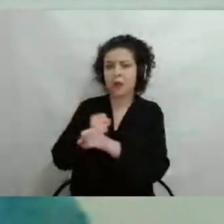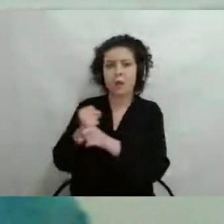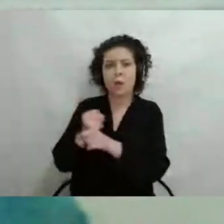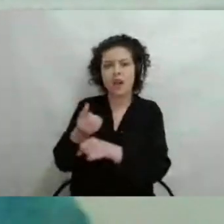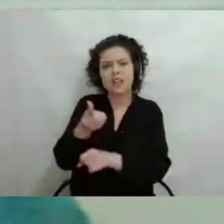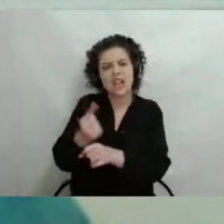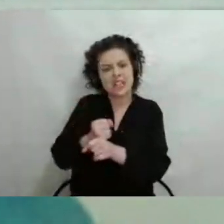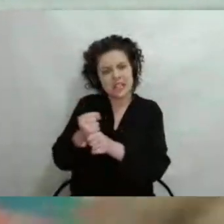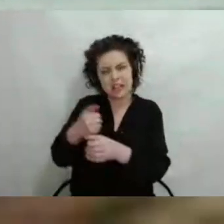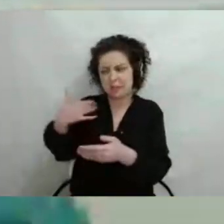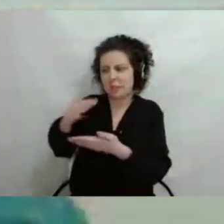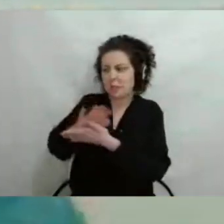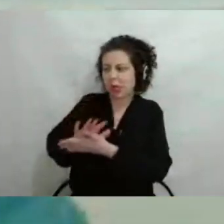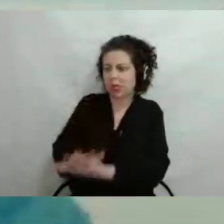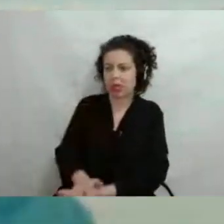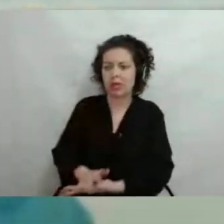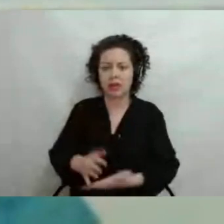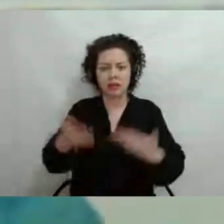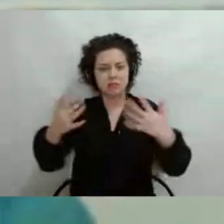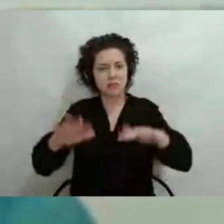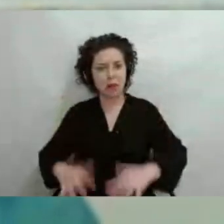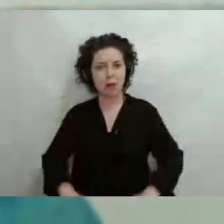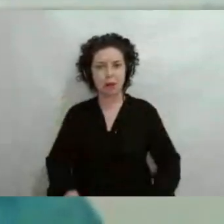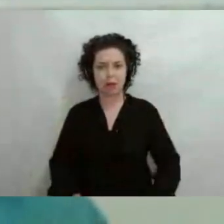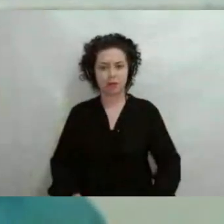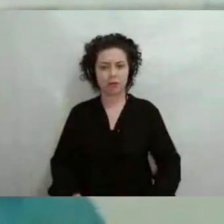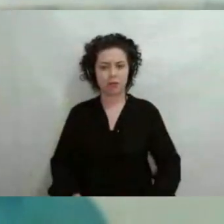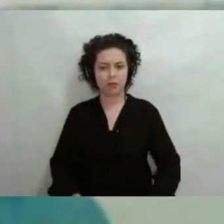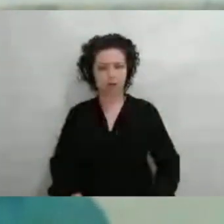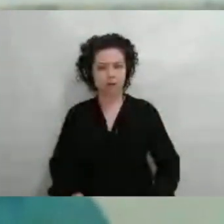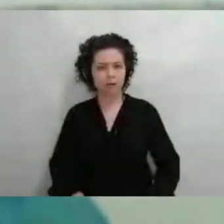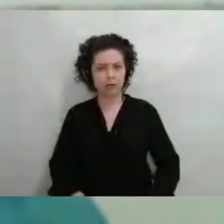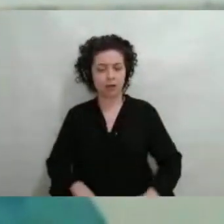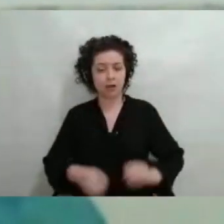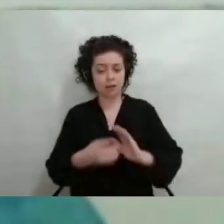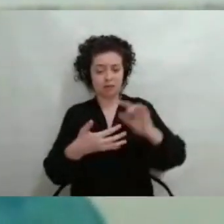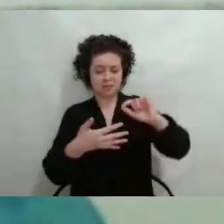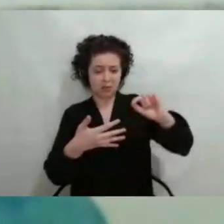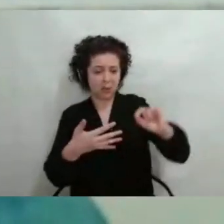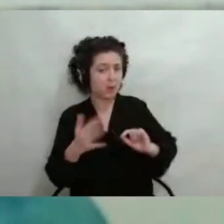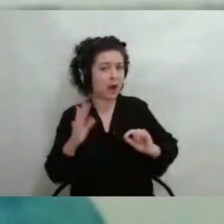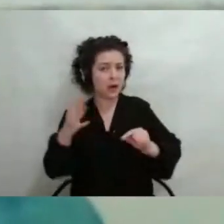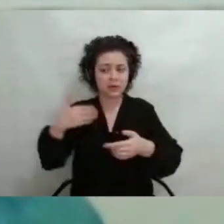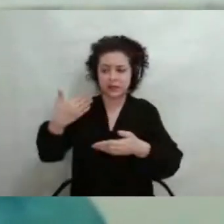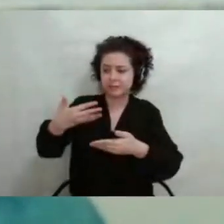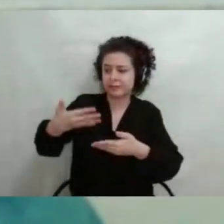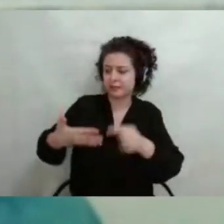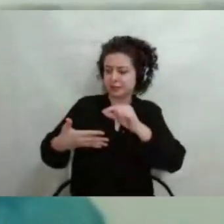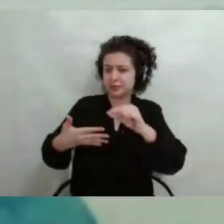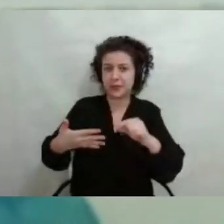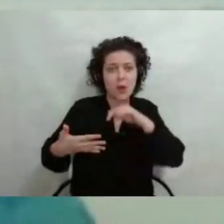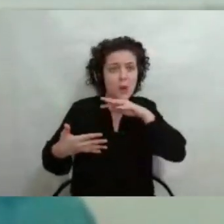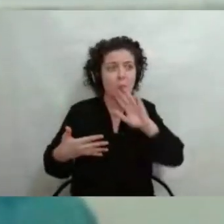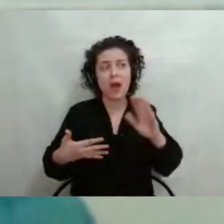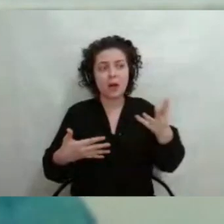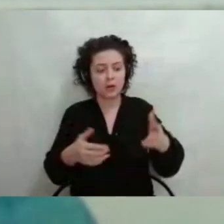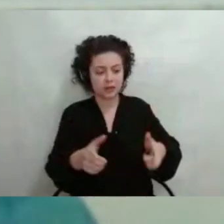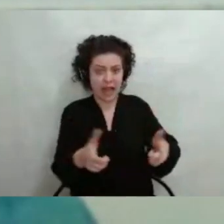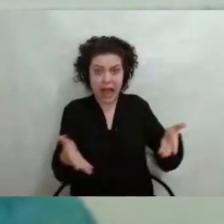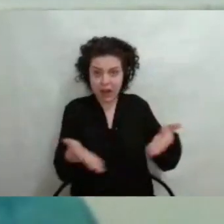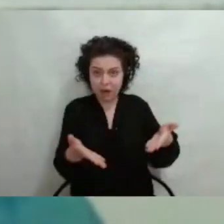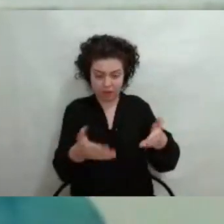anos. Com as características que essa pandemia está revelando, estão sendo reveladas por